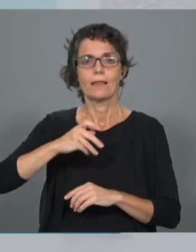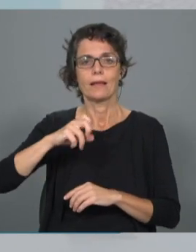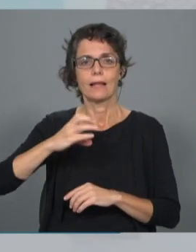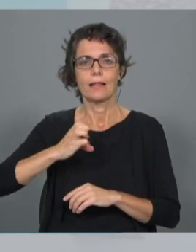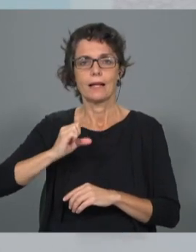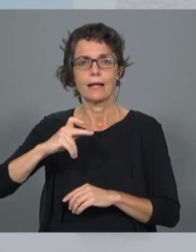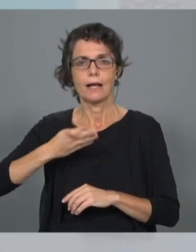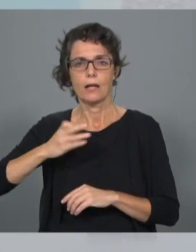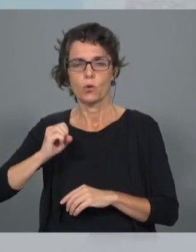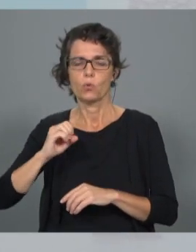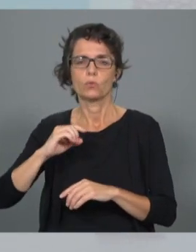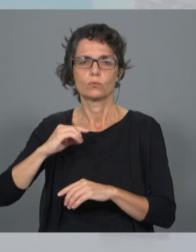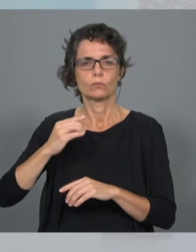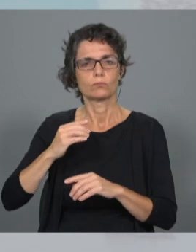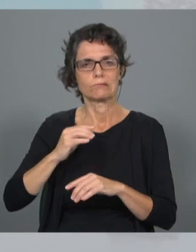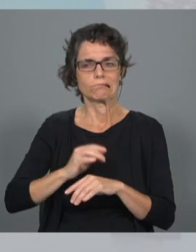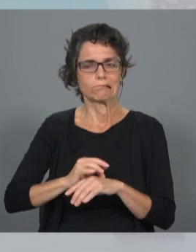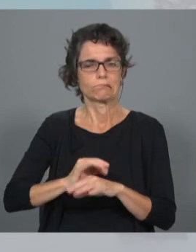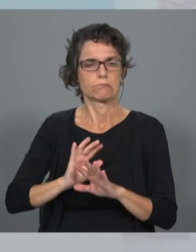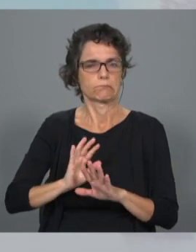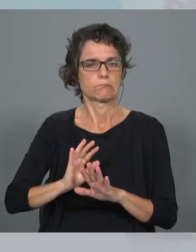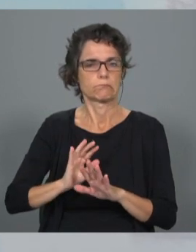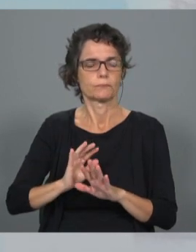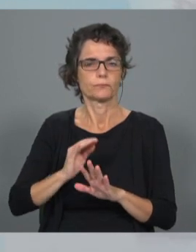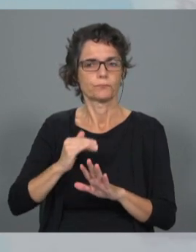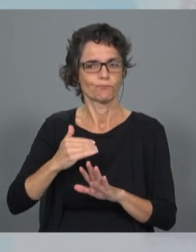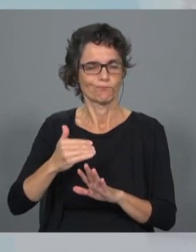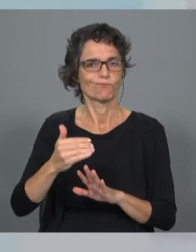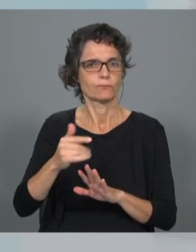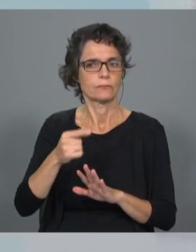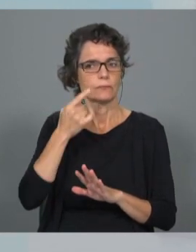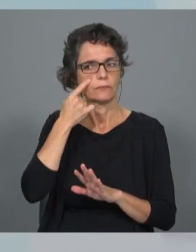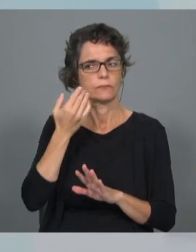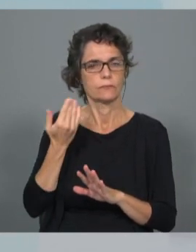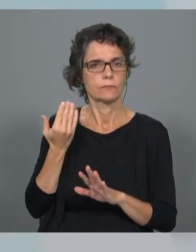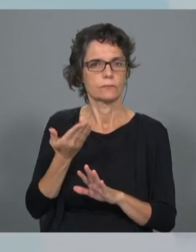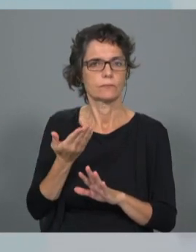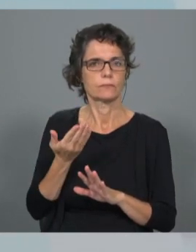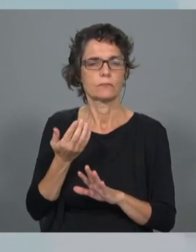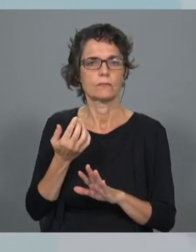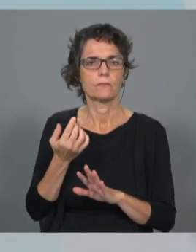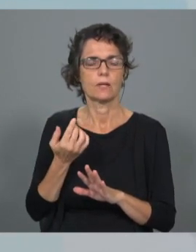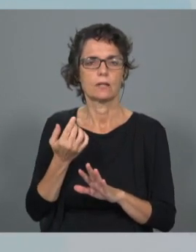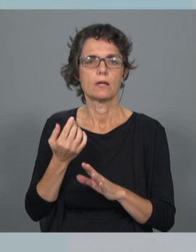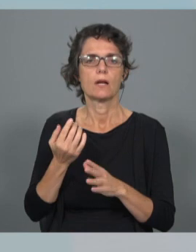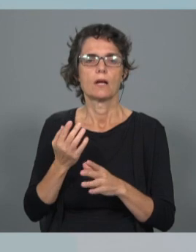muito delicada. De facto, agora recentemente temos assistido a alguma